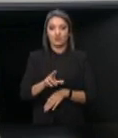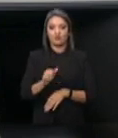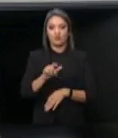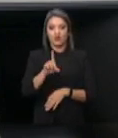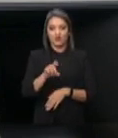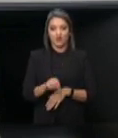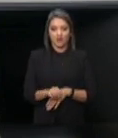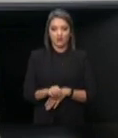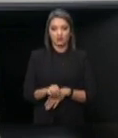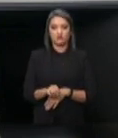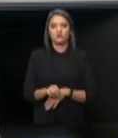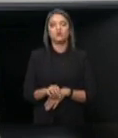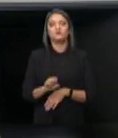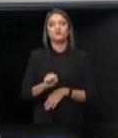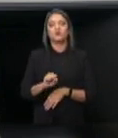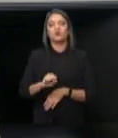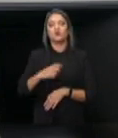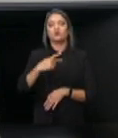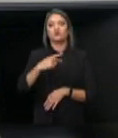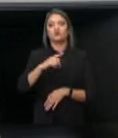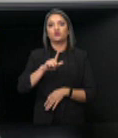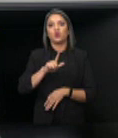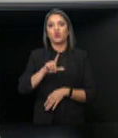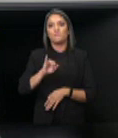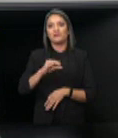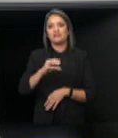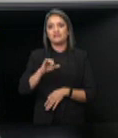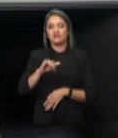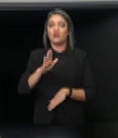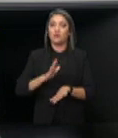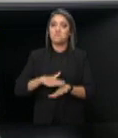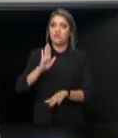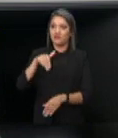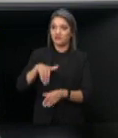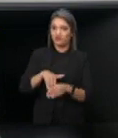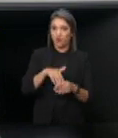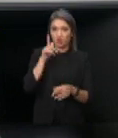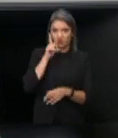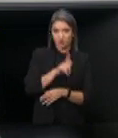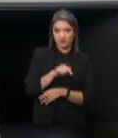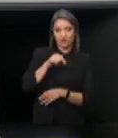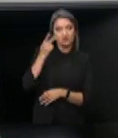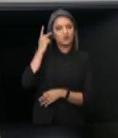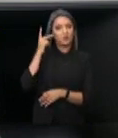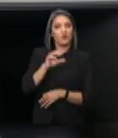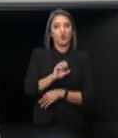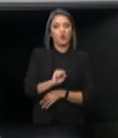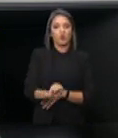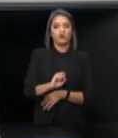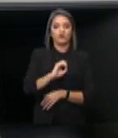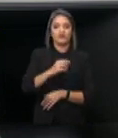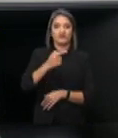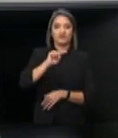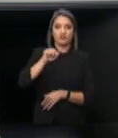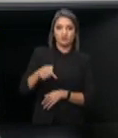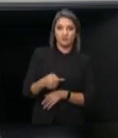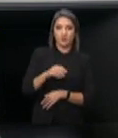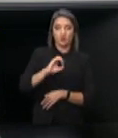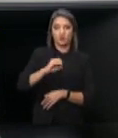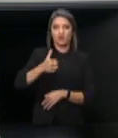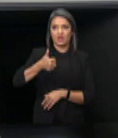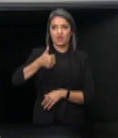deputado estadual mais votado é do estado de São Paulo nessas eleições com 87.15 votos